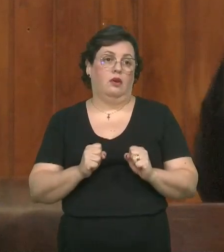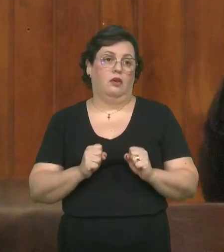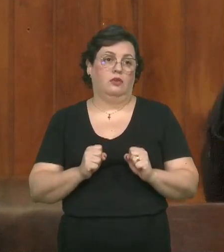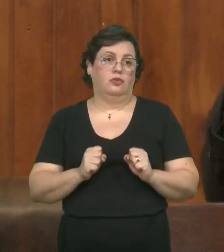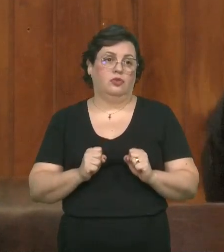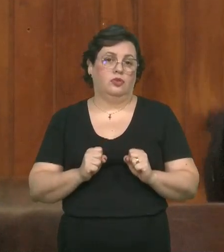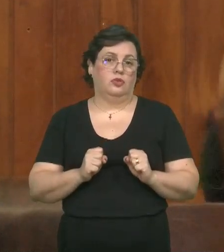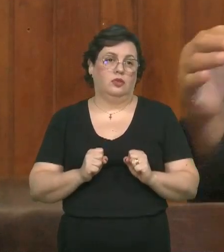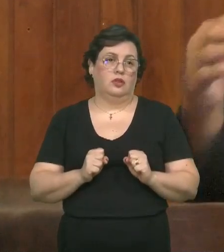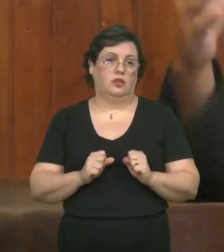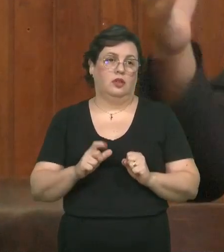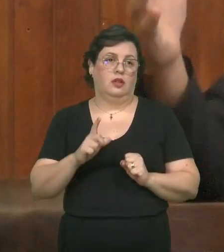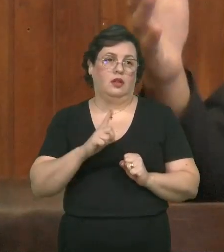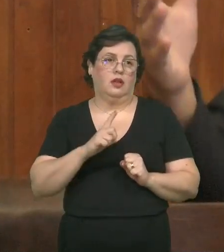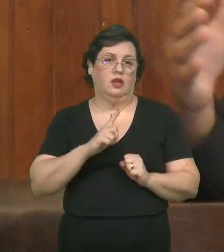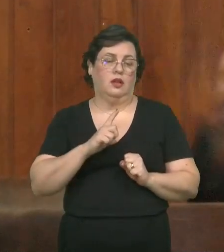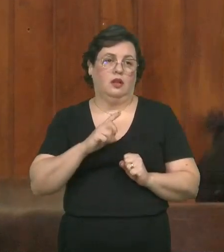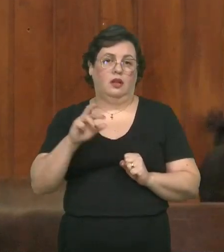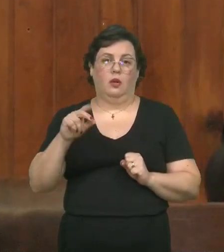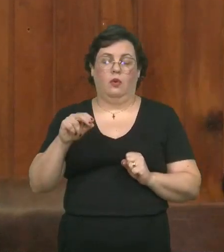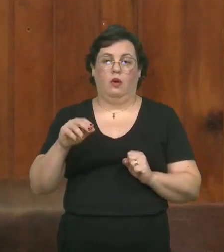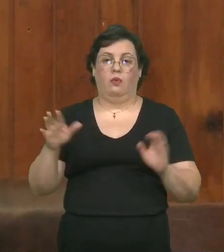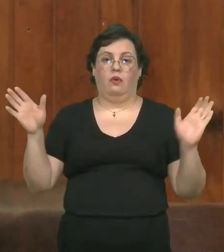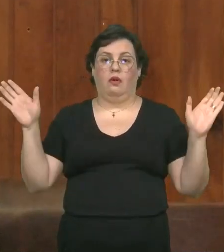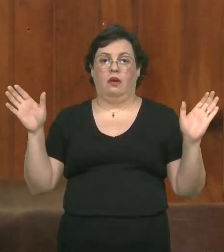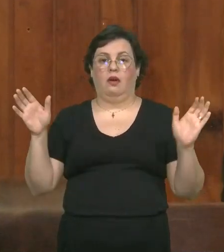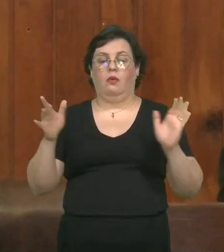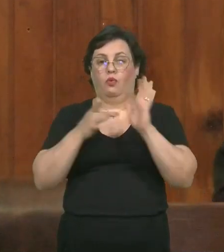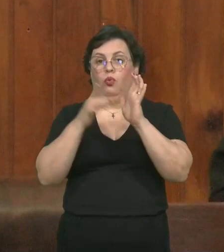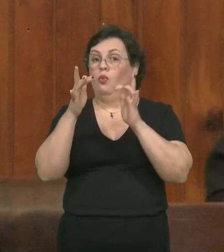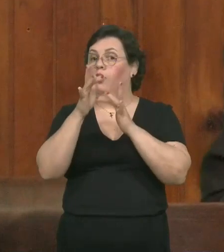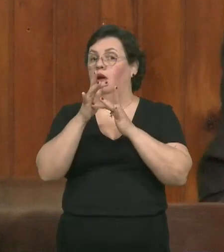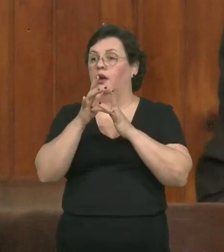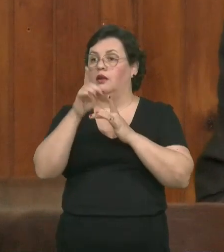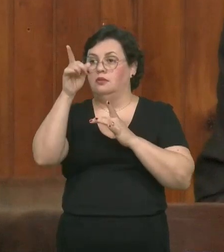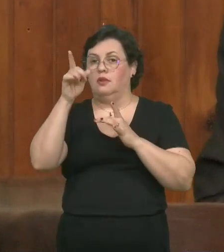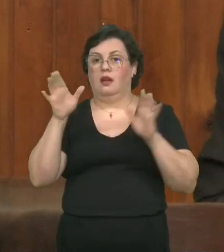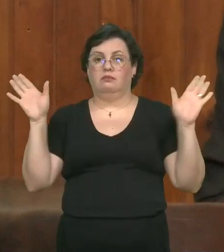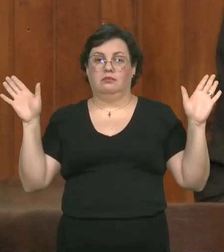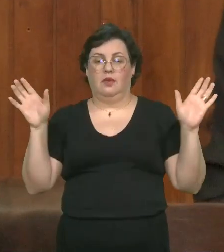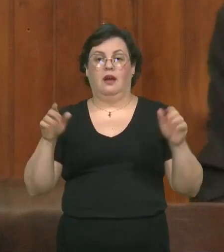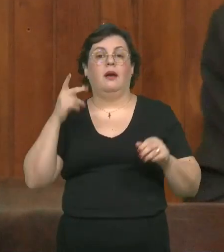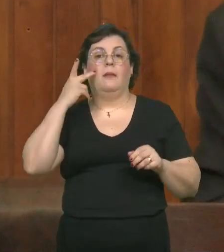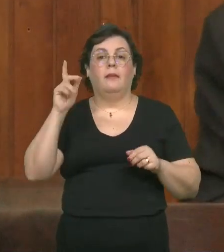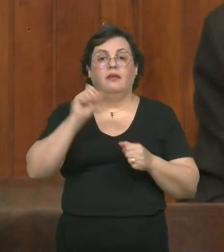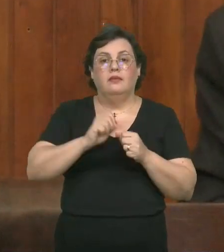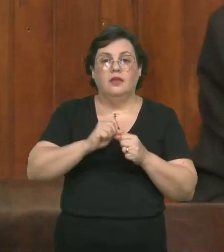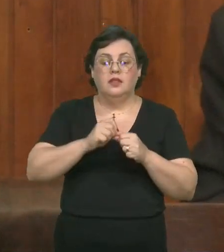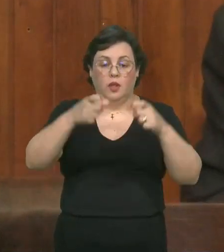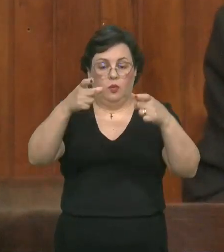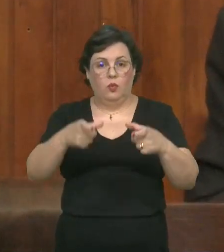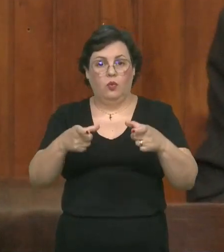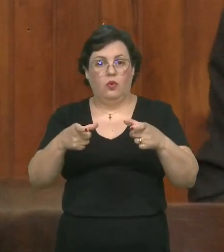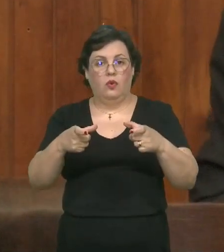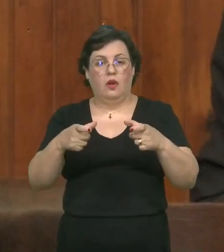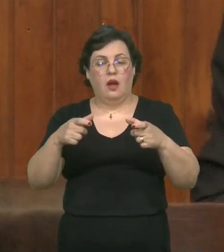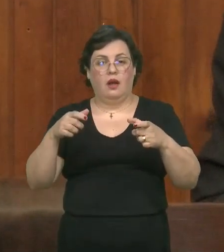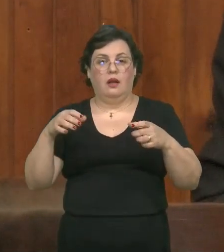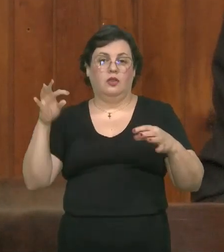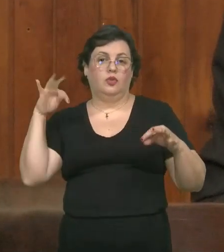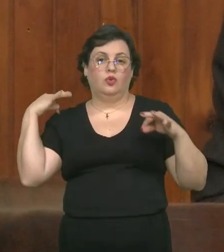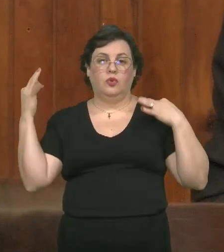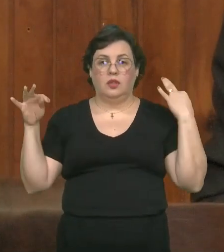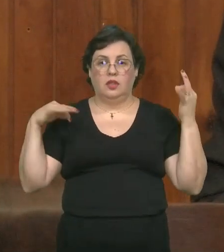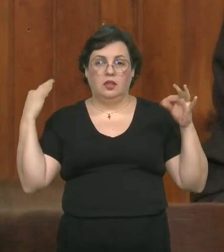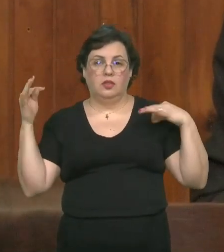inclusive, a imagem de um Cristo Redentor ali, para poder fazer aquilo ali um ponto turístico. Já temos ali